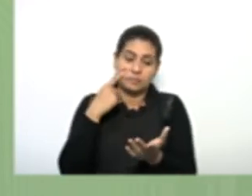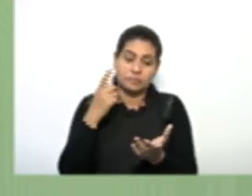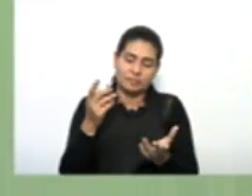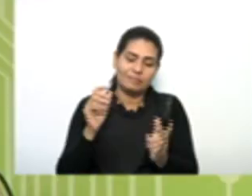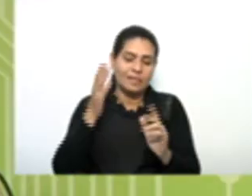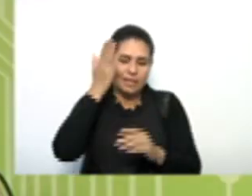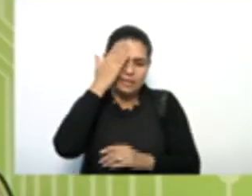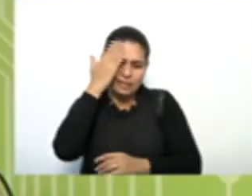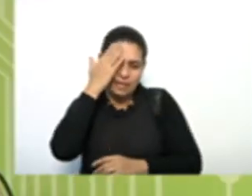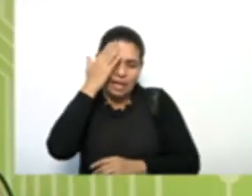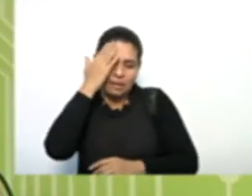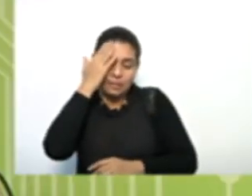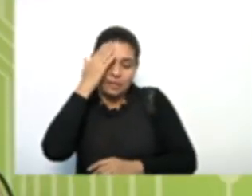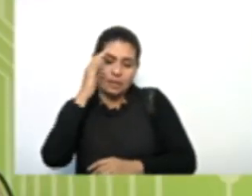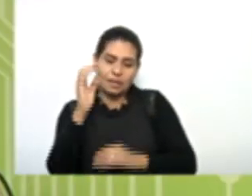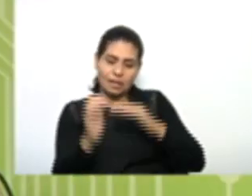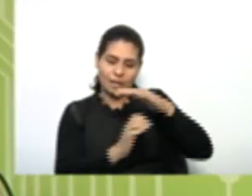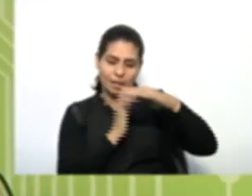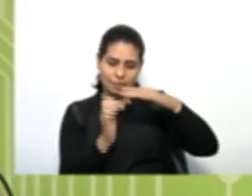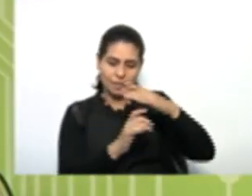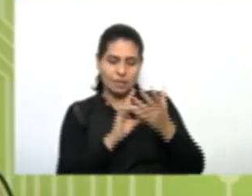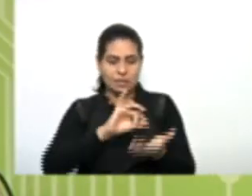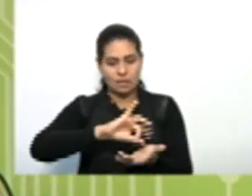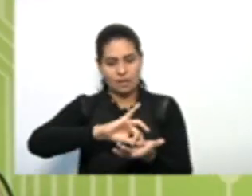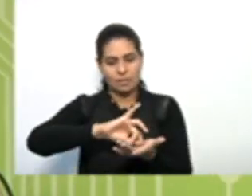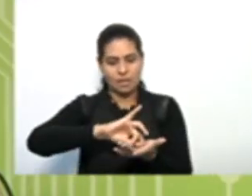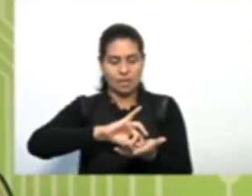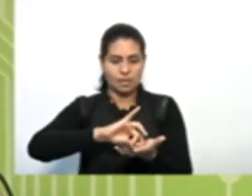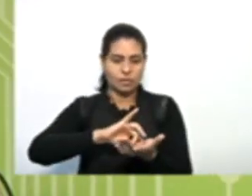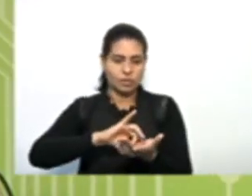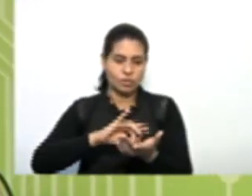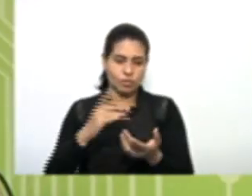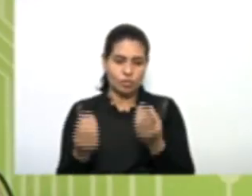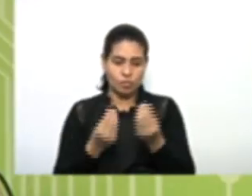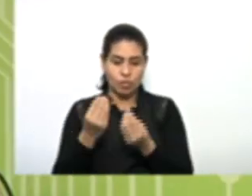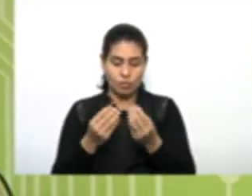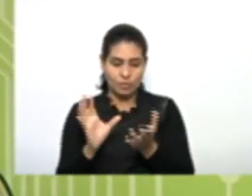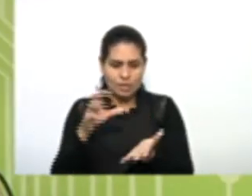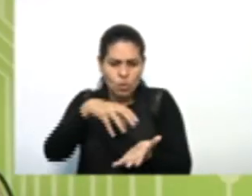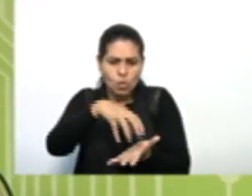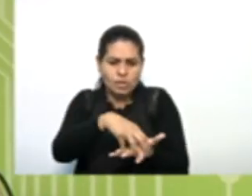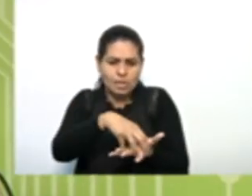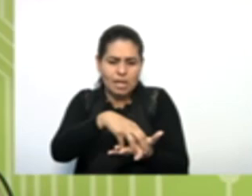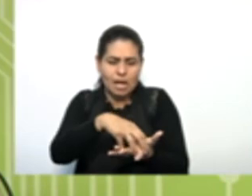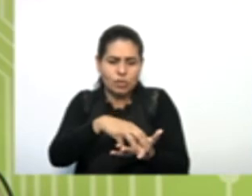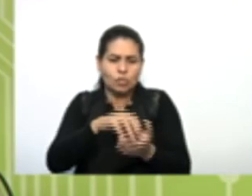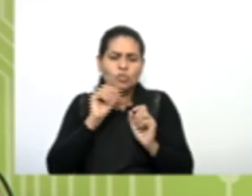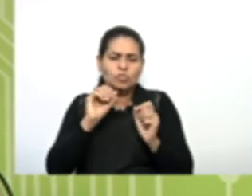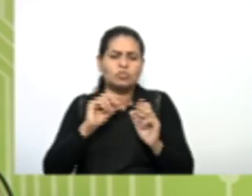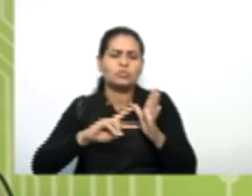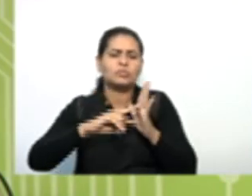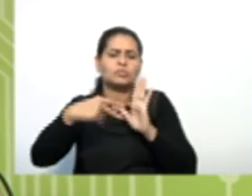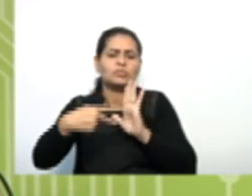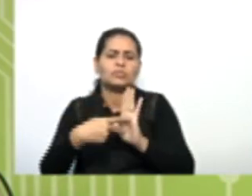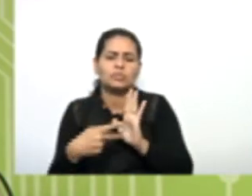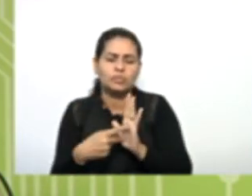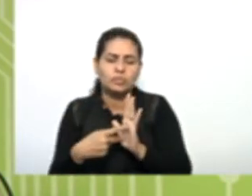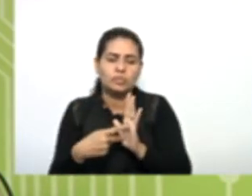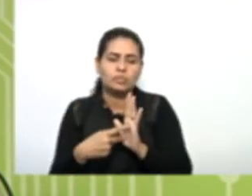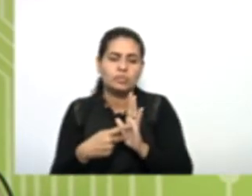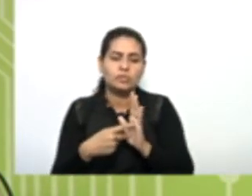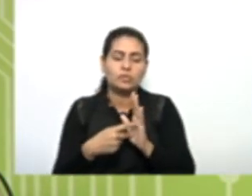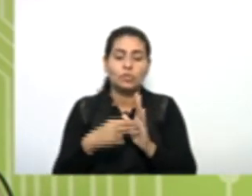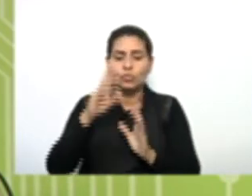a gente sabe que a gente usa no capitalismo bem esse modelo dos rendimentos concentrados. Concentrados no sentido de que